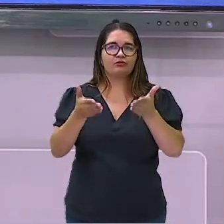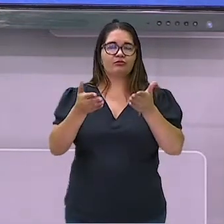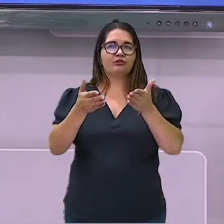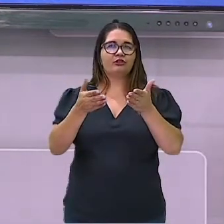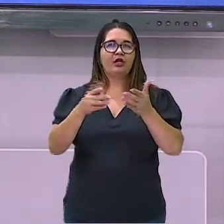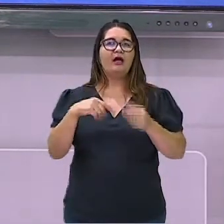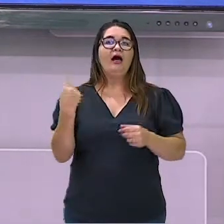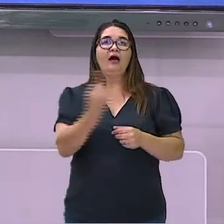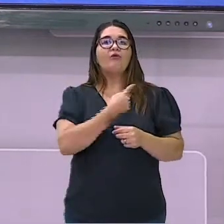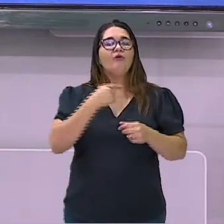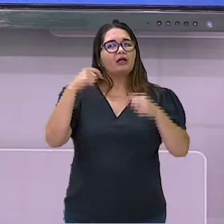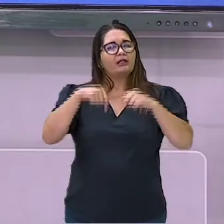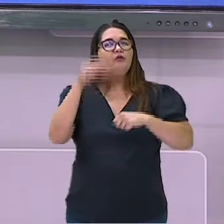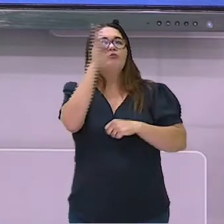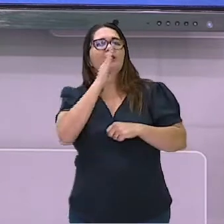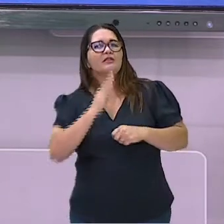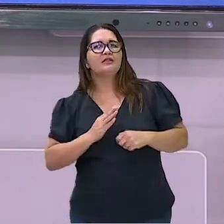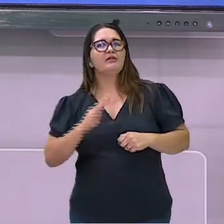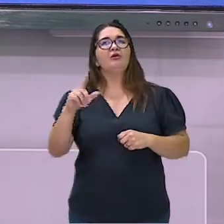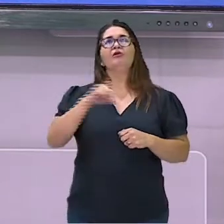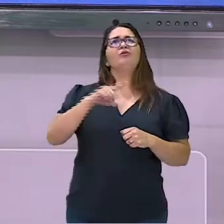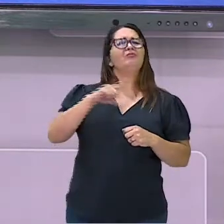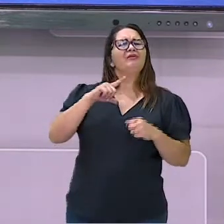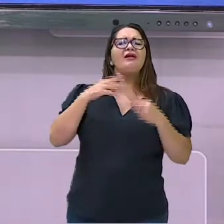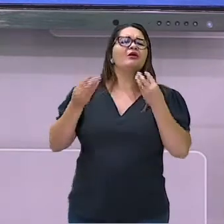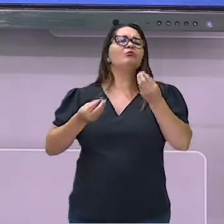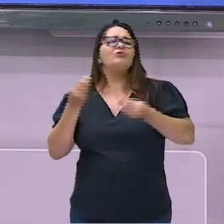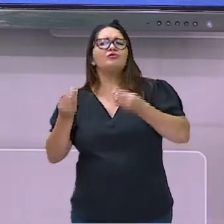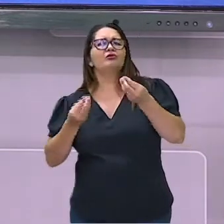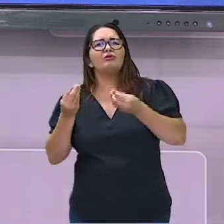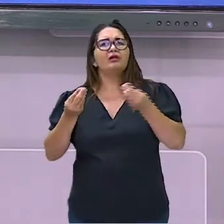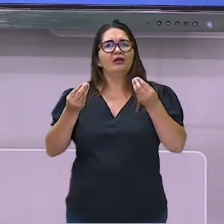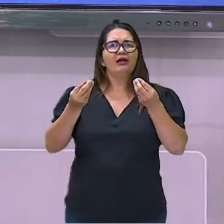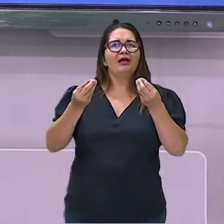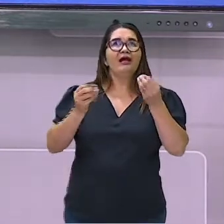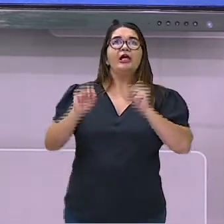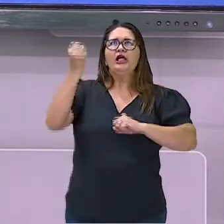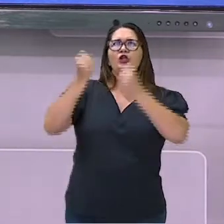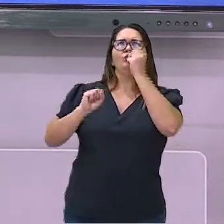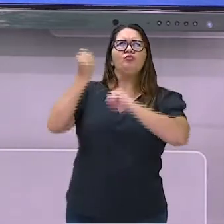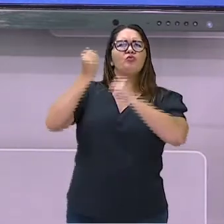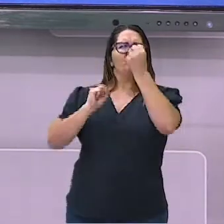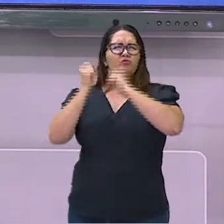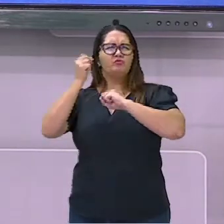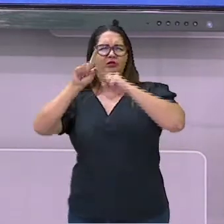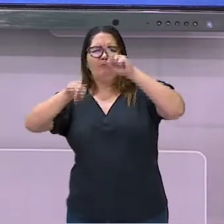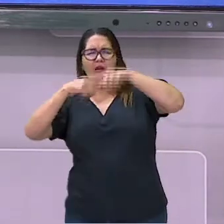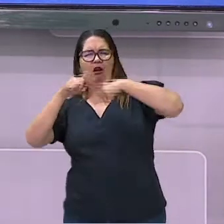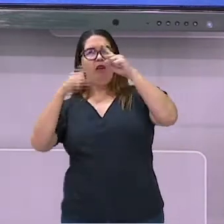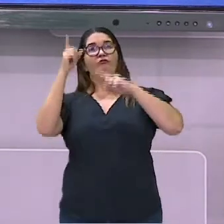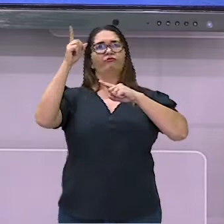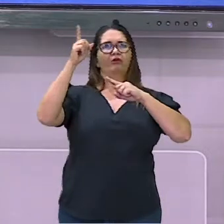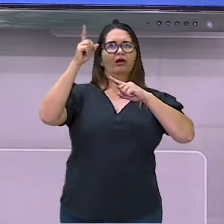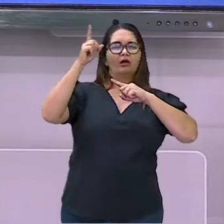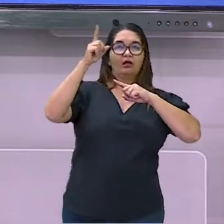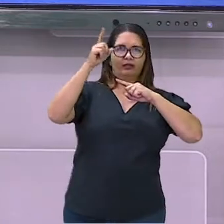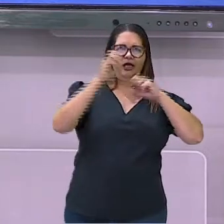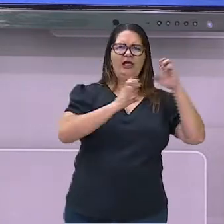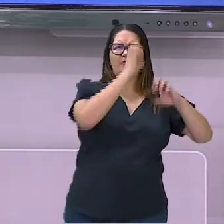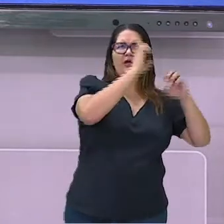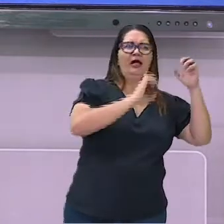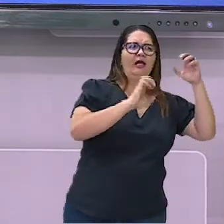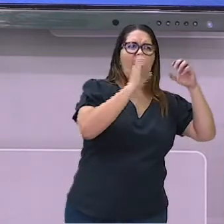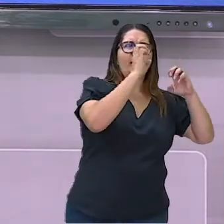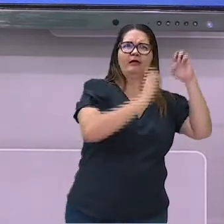industrial, nós não somos um país com indústrias efetivas que